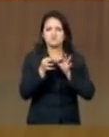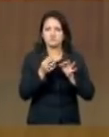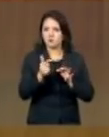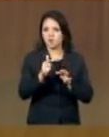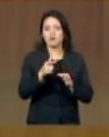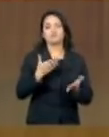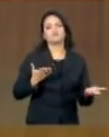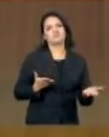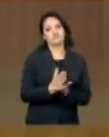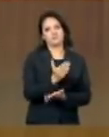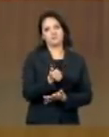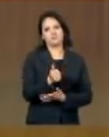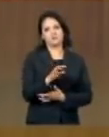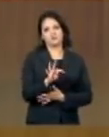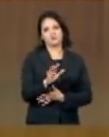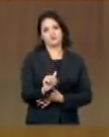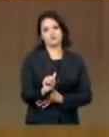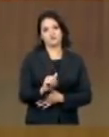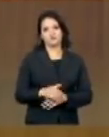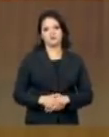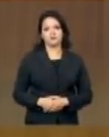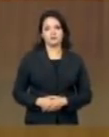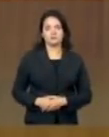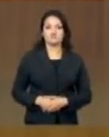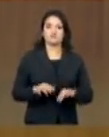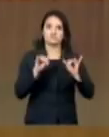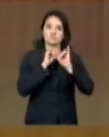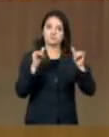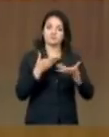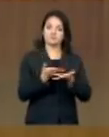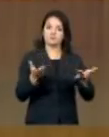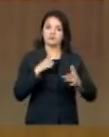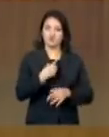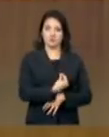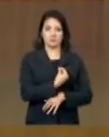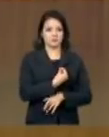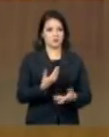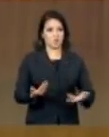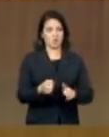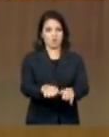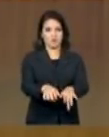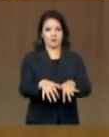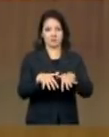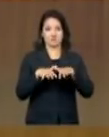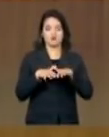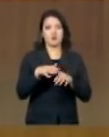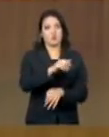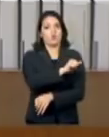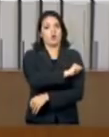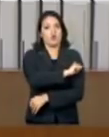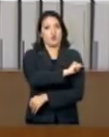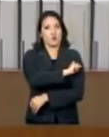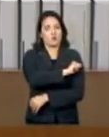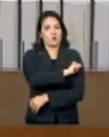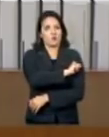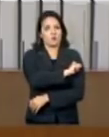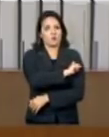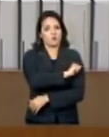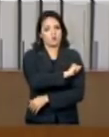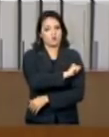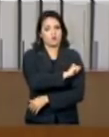aprovada em forma vossas excelências que estão presentes neste plenário alunos das seguintes instituições de